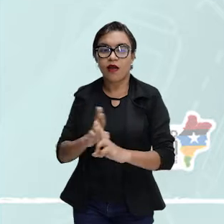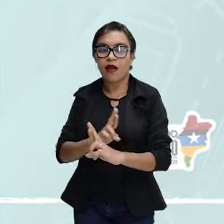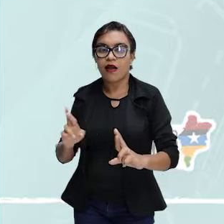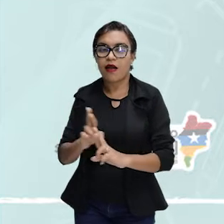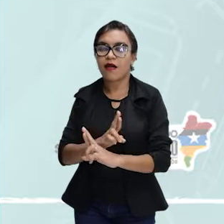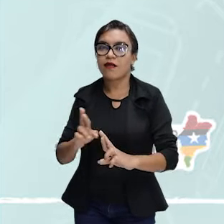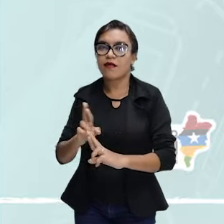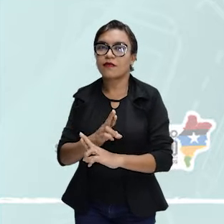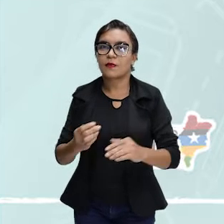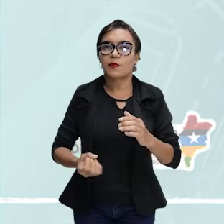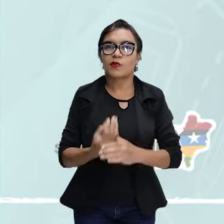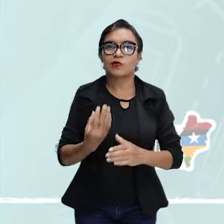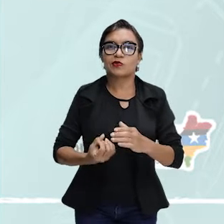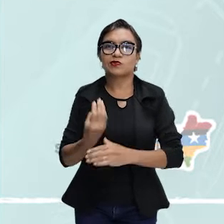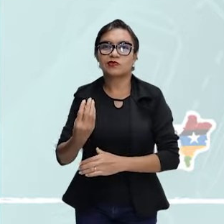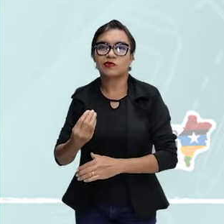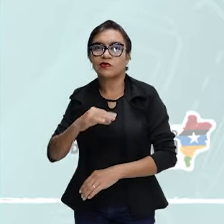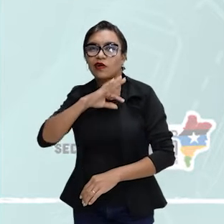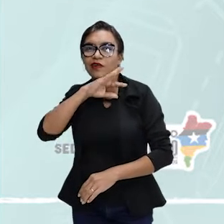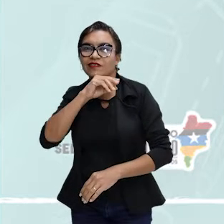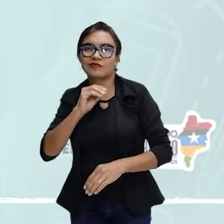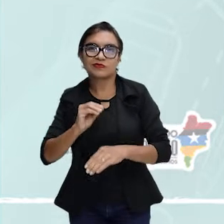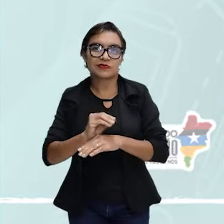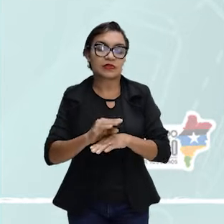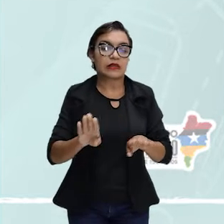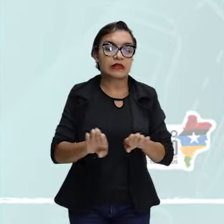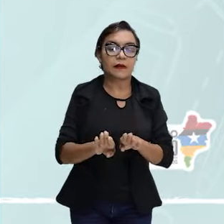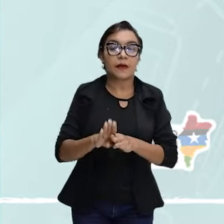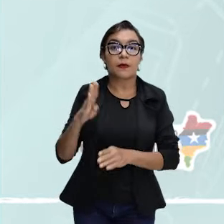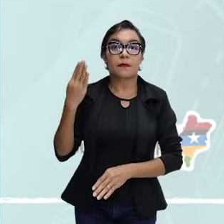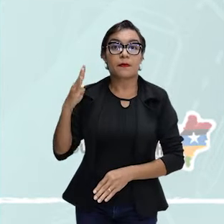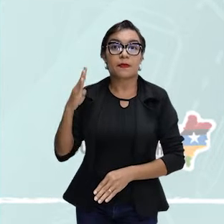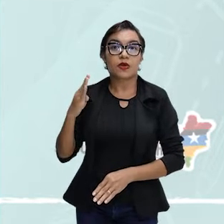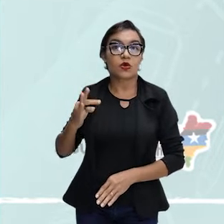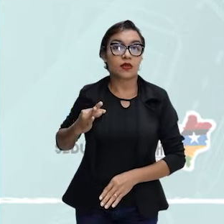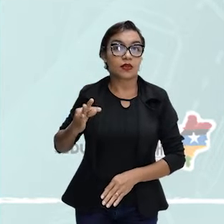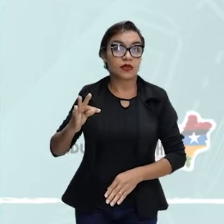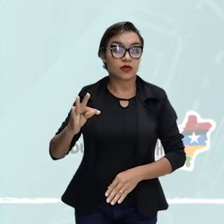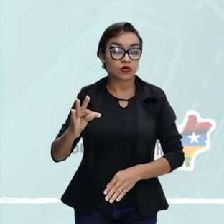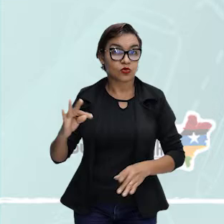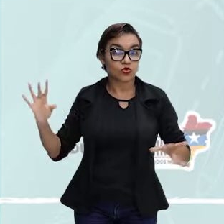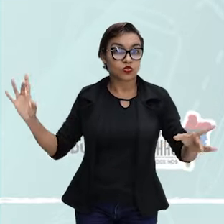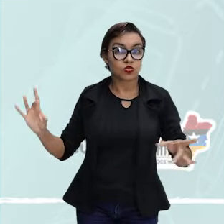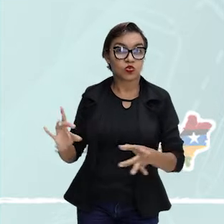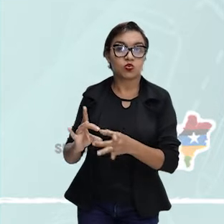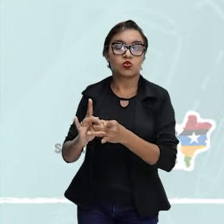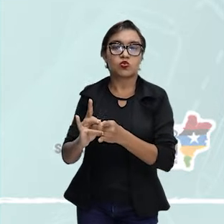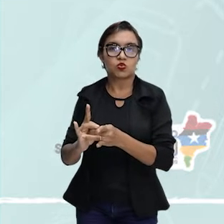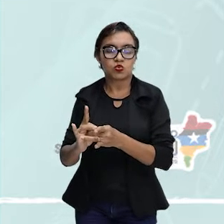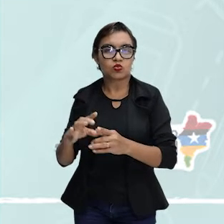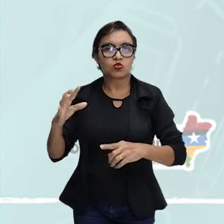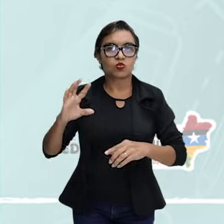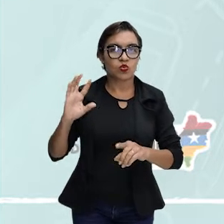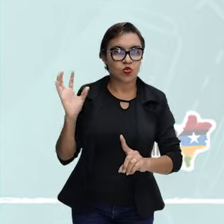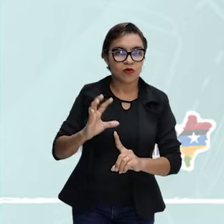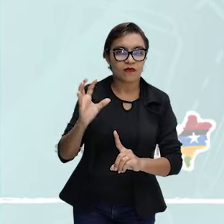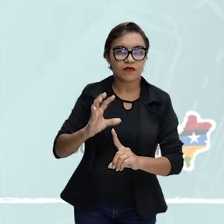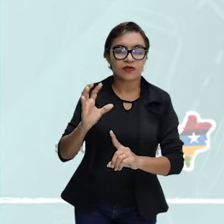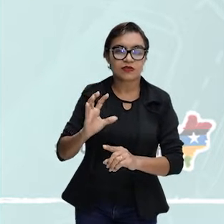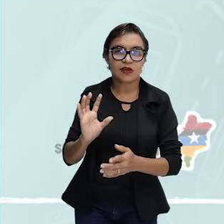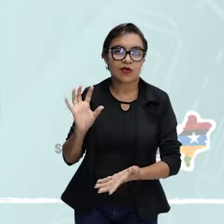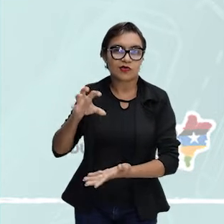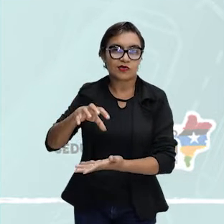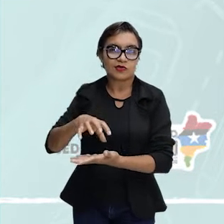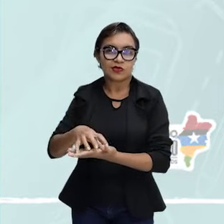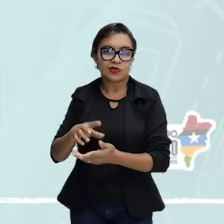ajudar muito a entender, né, como a biotecnologia vai atuar neste setor econômico, né? E aí a gente evolui para falar